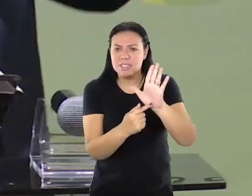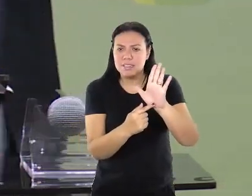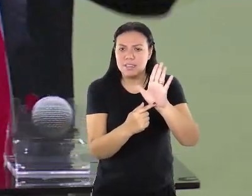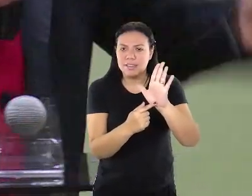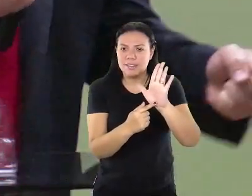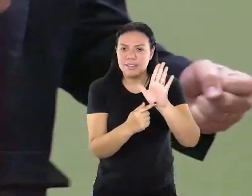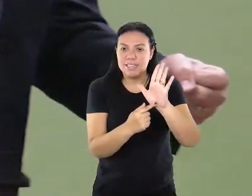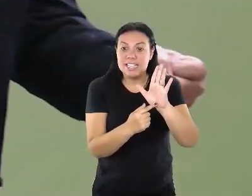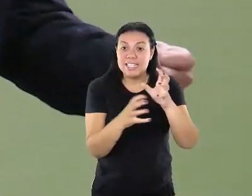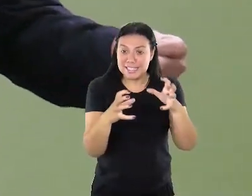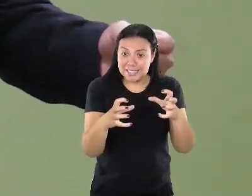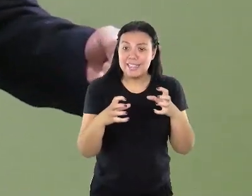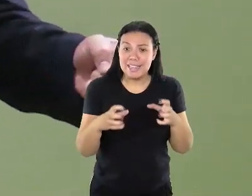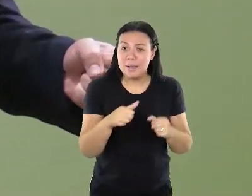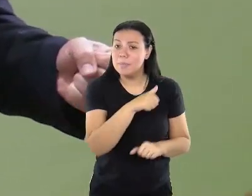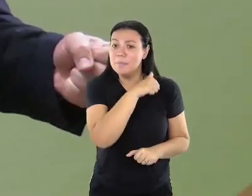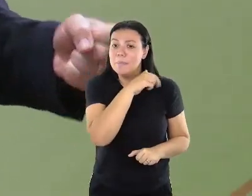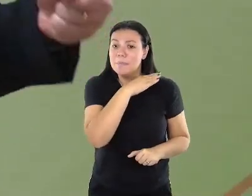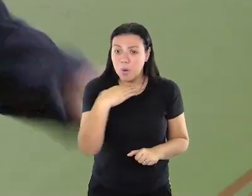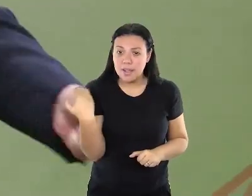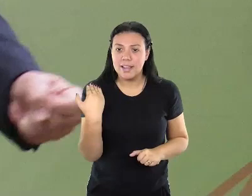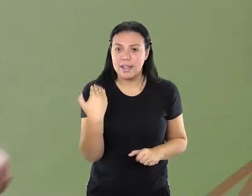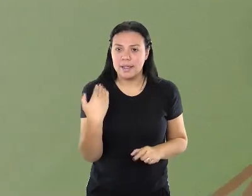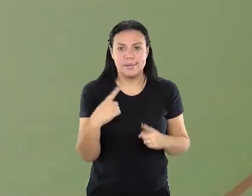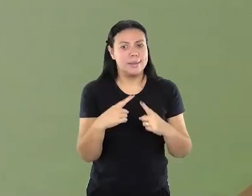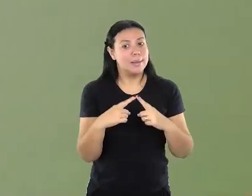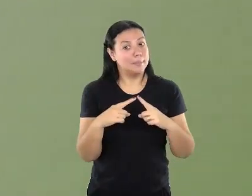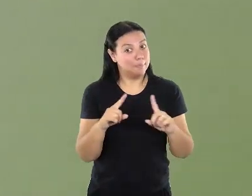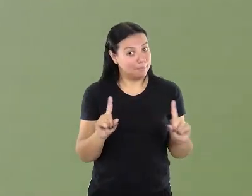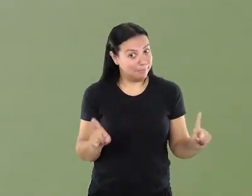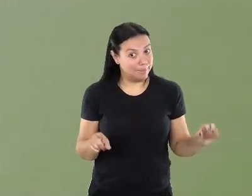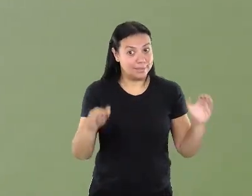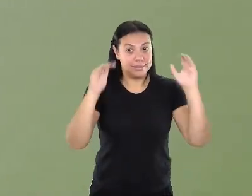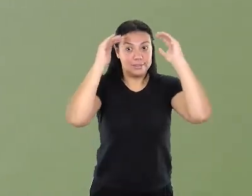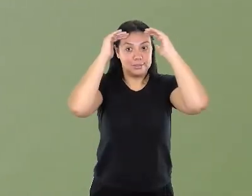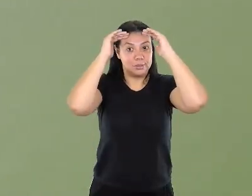a morrer, mas não o quê? Obedecer.